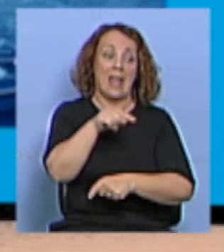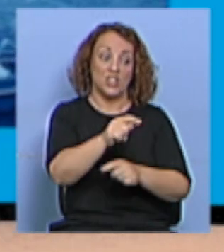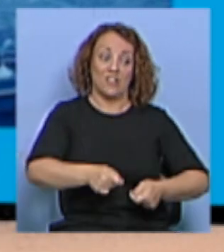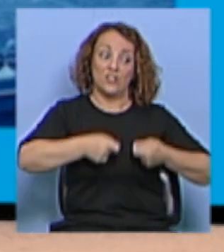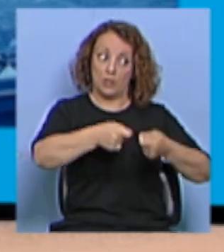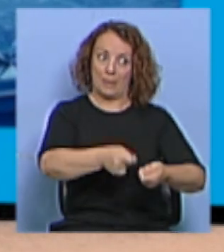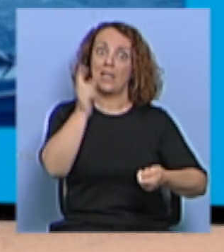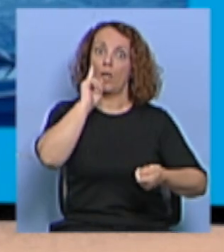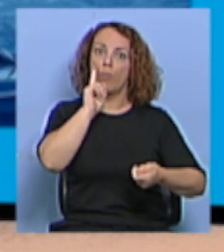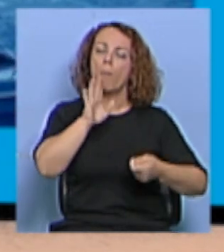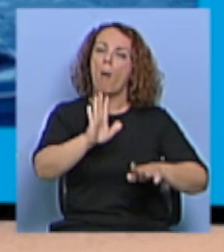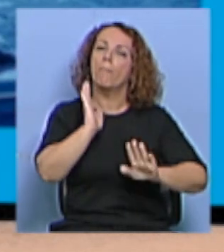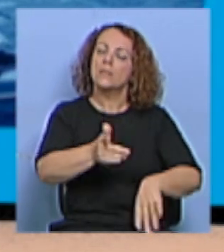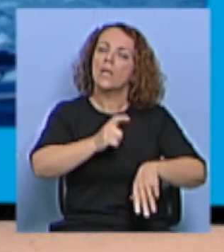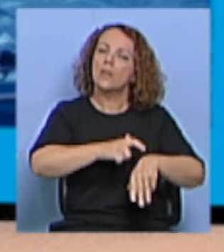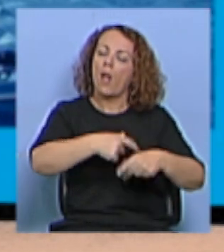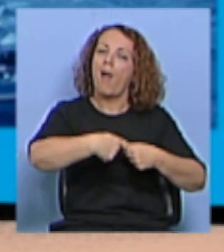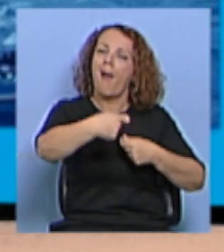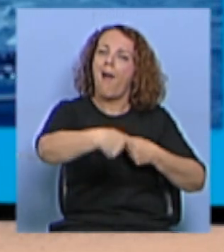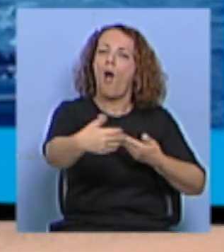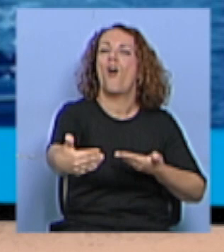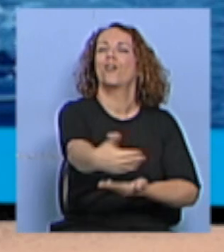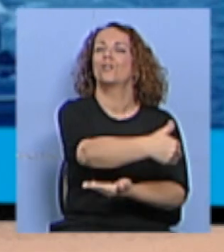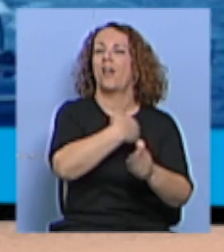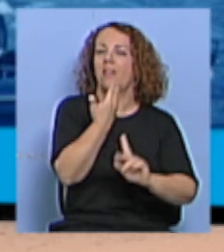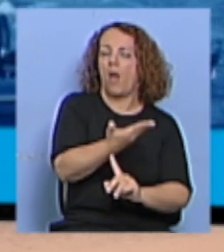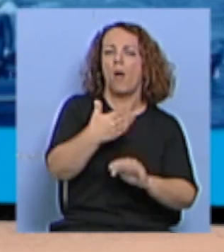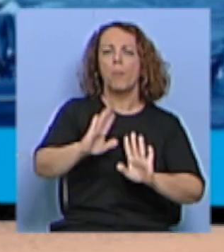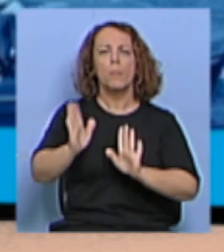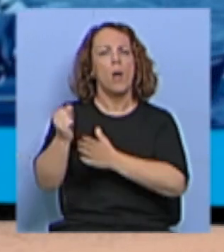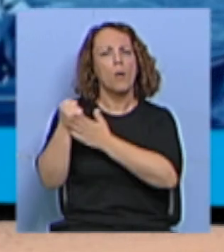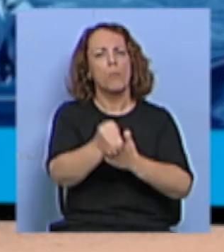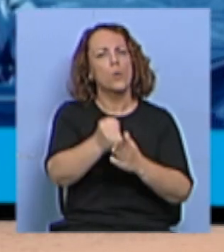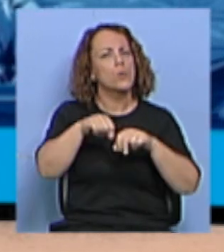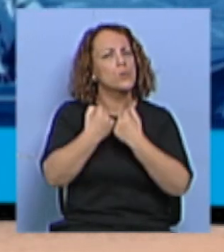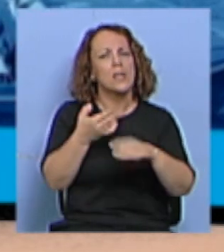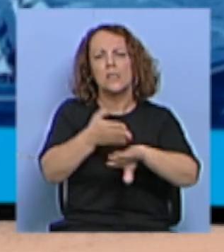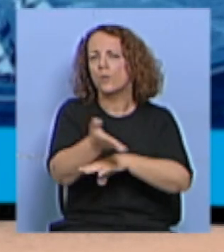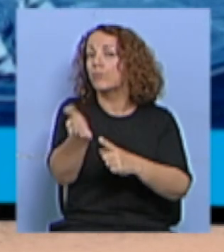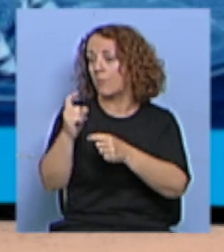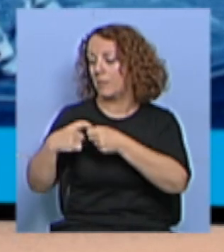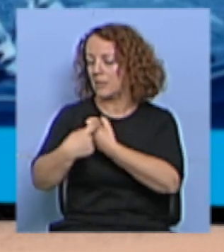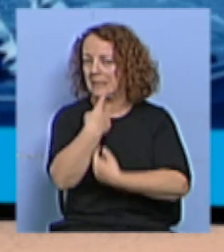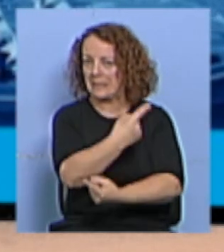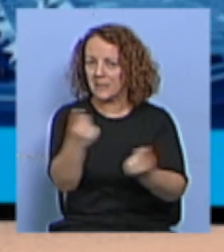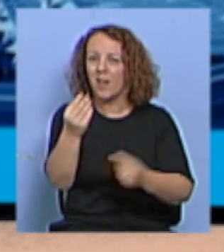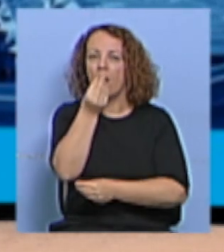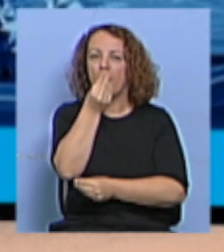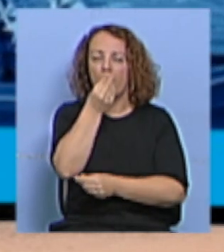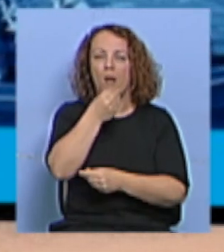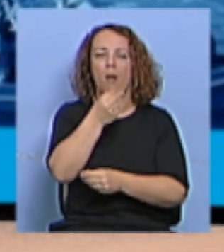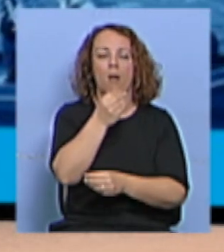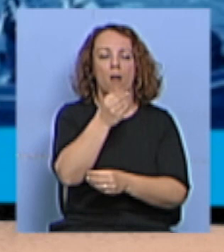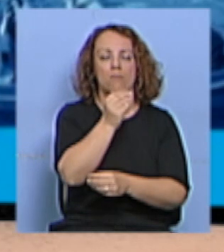é necessário apoio social direto. E o que os nossos parceiros também nos têm vindo a dizer é que, por exemplo, a distribuição alimentar em